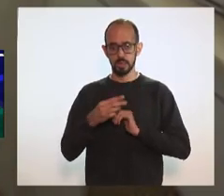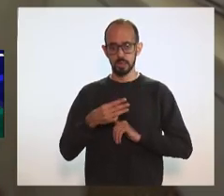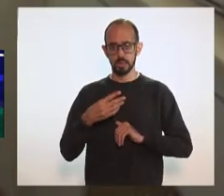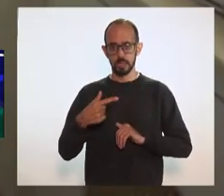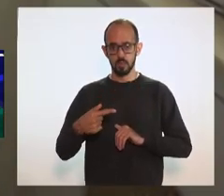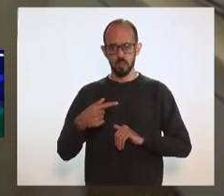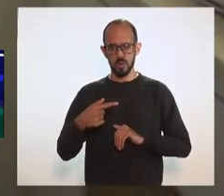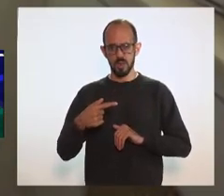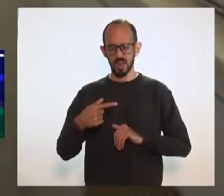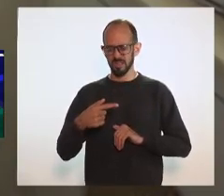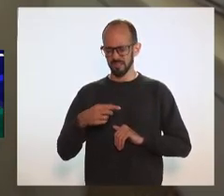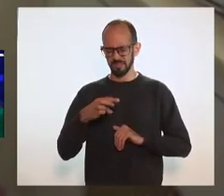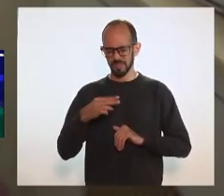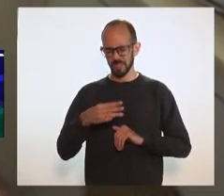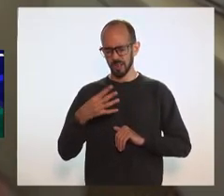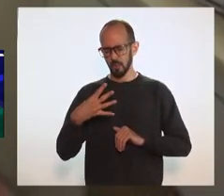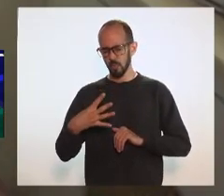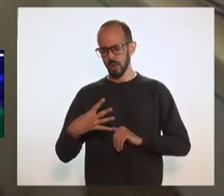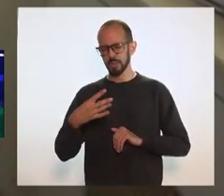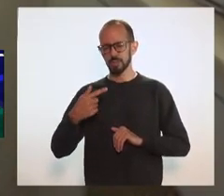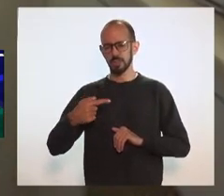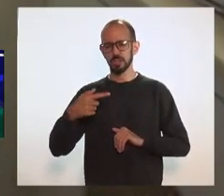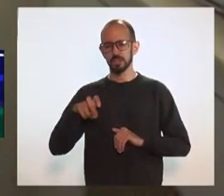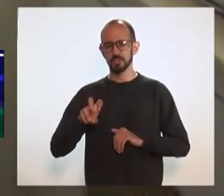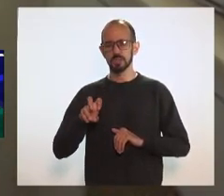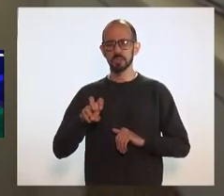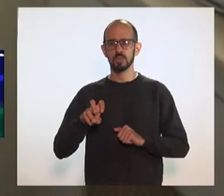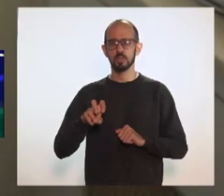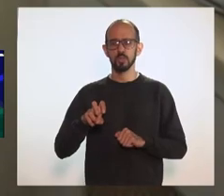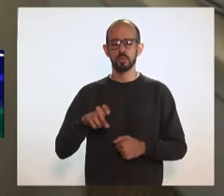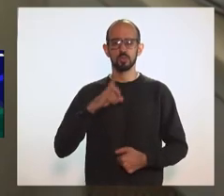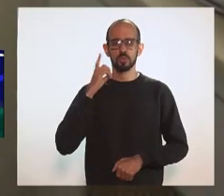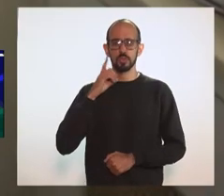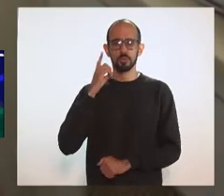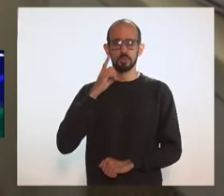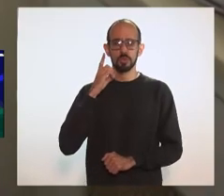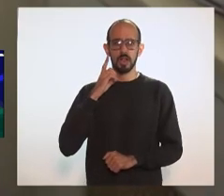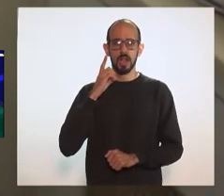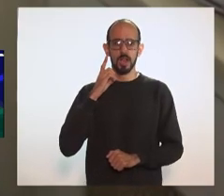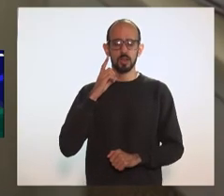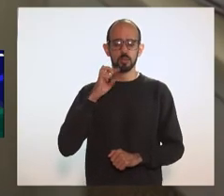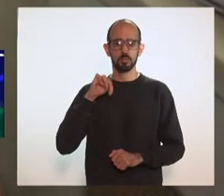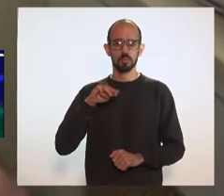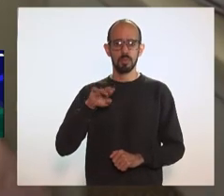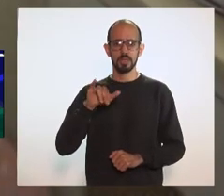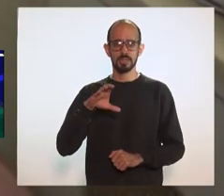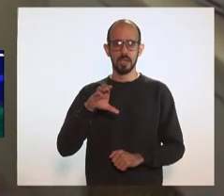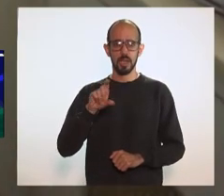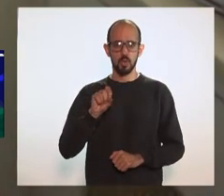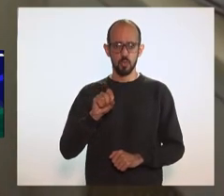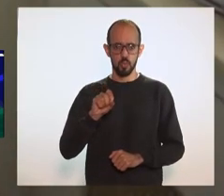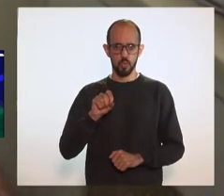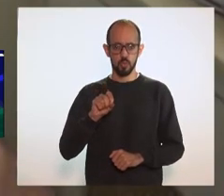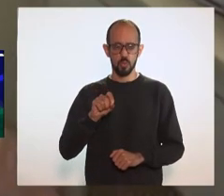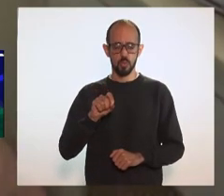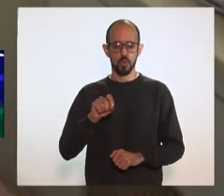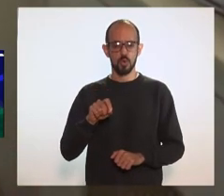3475 de 2020, de autoria do deputado Marcelo Cabeleireiro, que nós estamos analisando. Como é que está